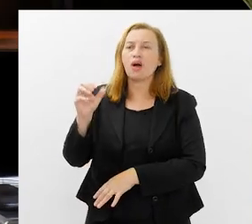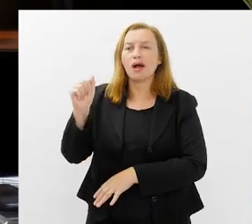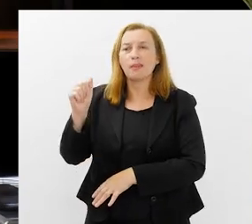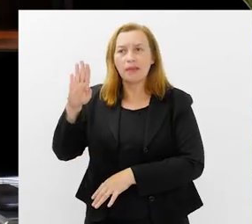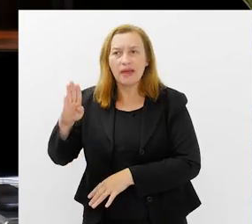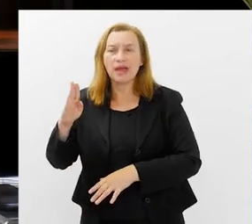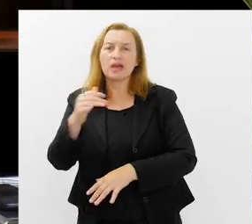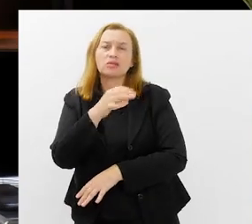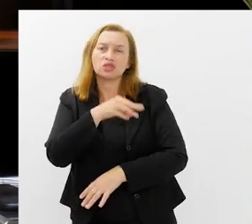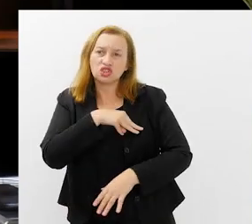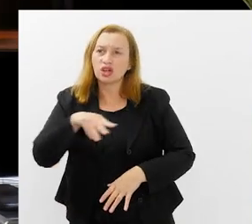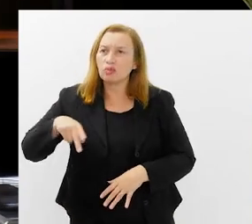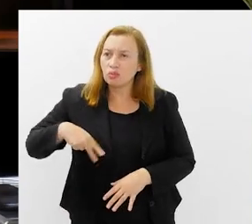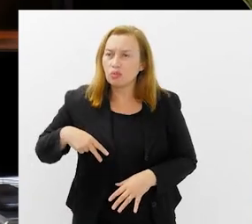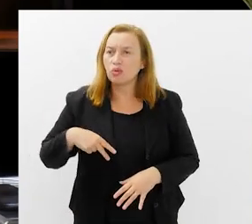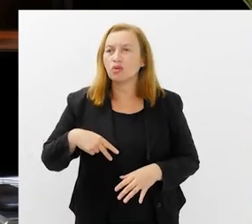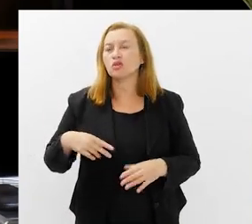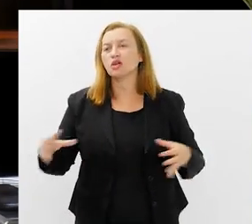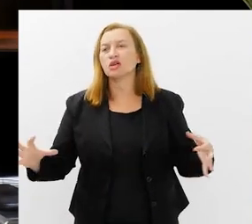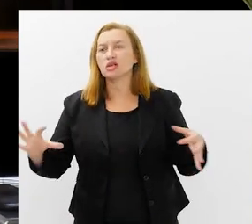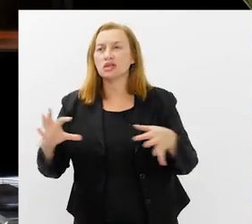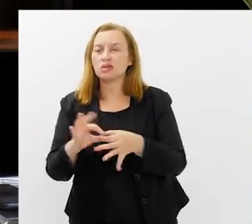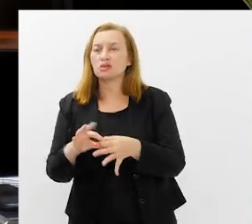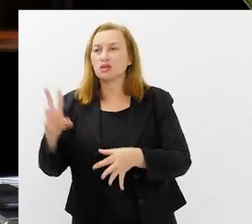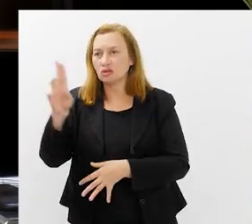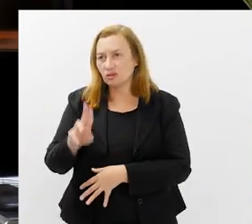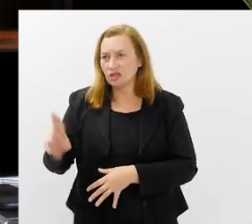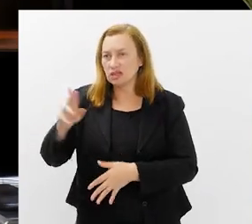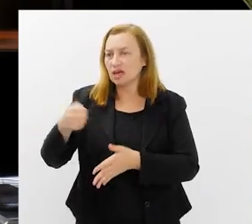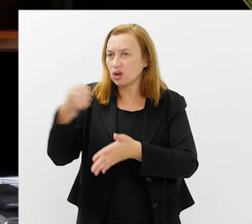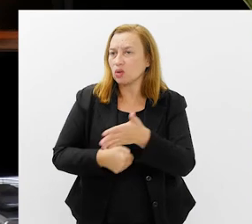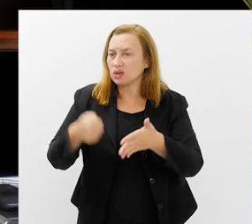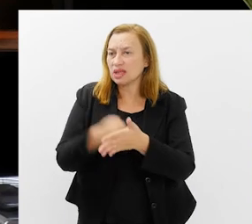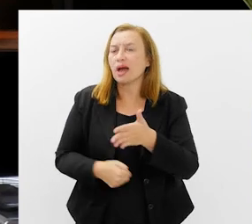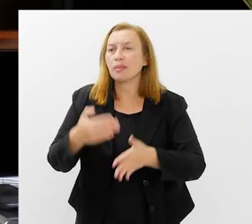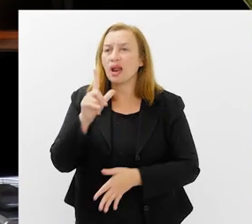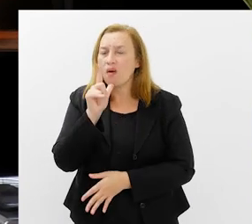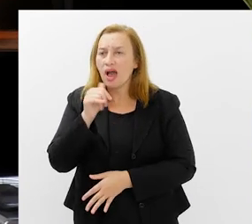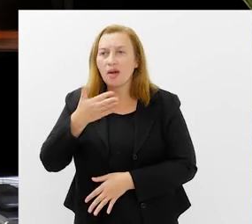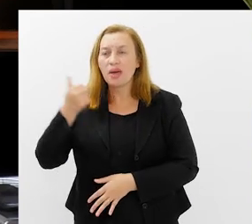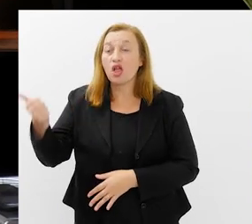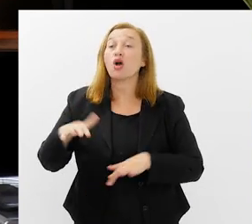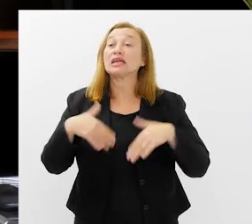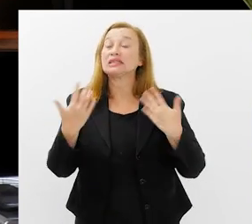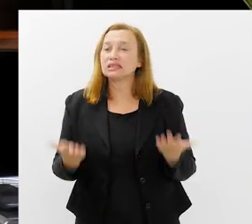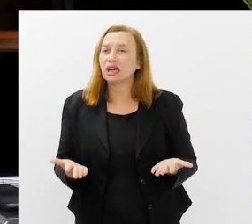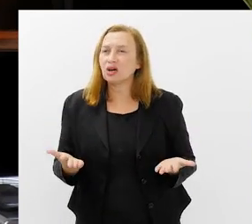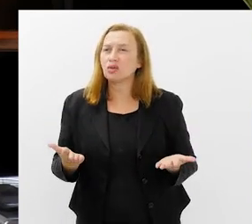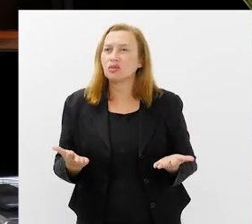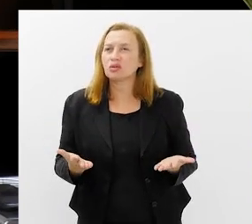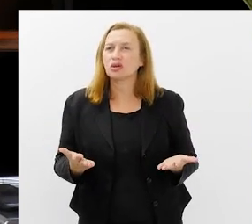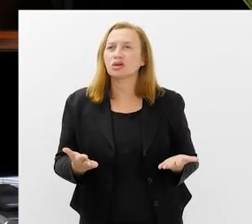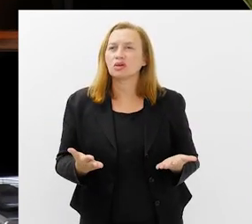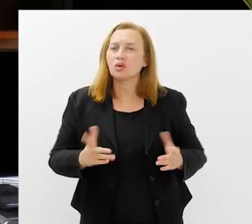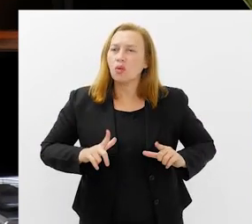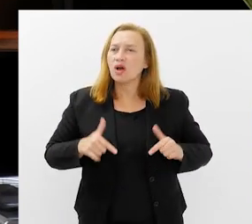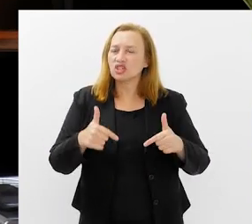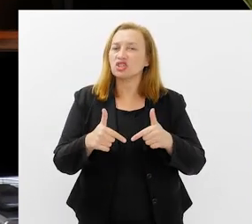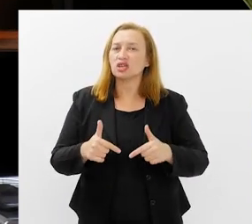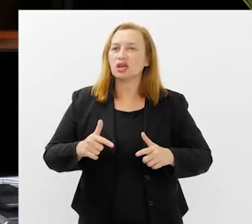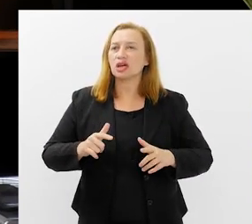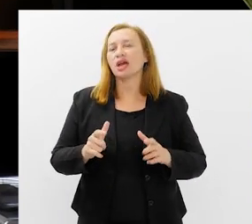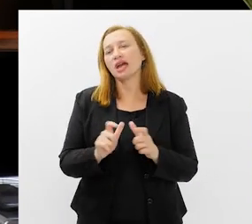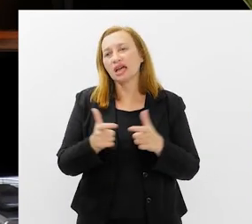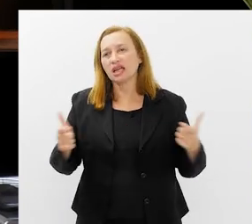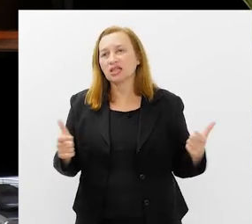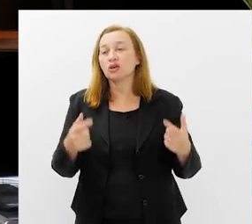se irmanando com o Ministério Público, com as universidades, no sentido de brigar por uma água melhor. Então, o espectro